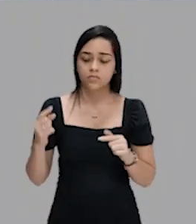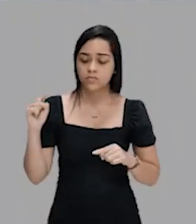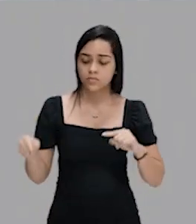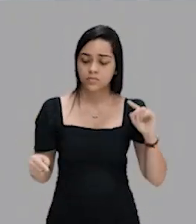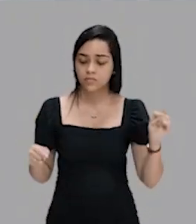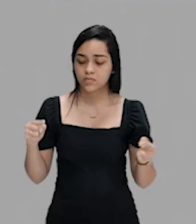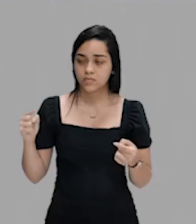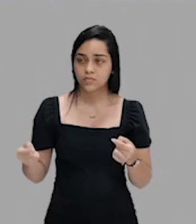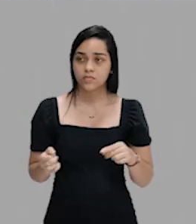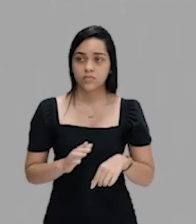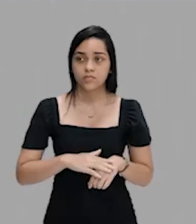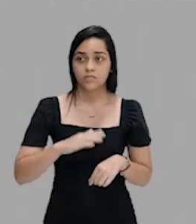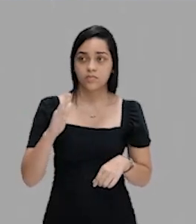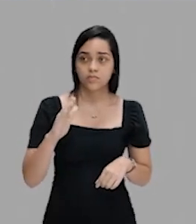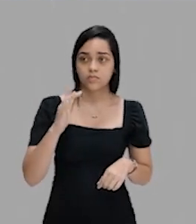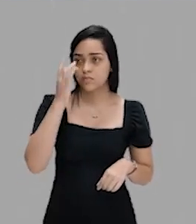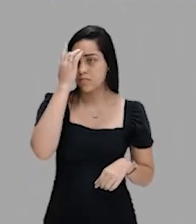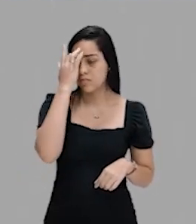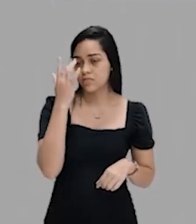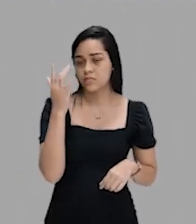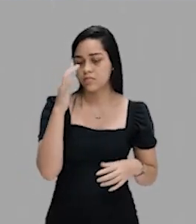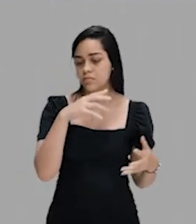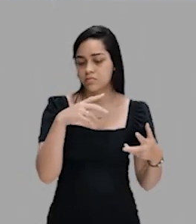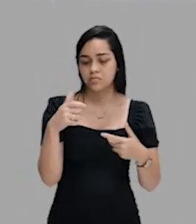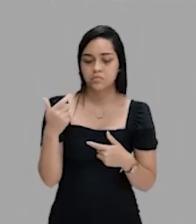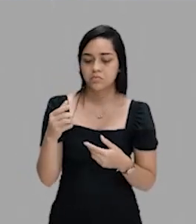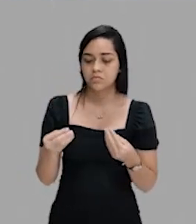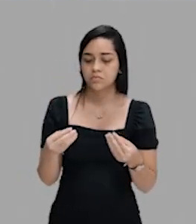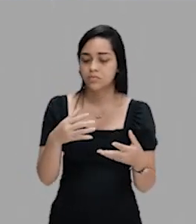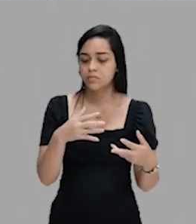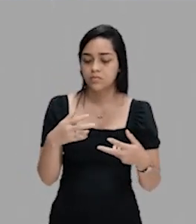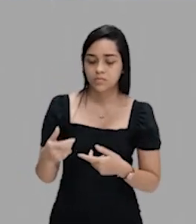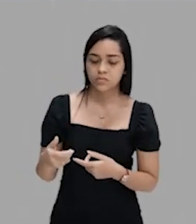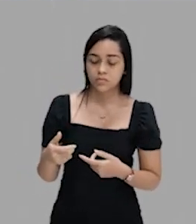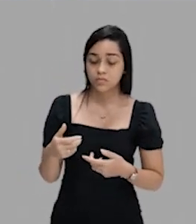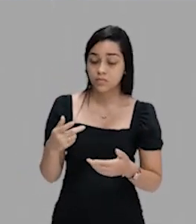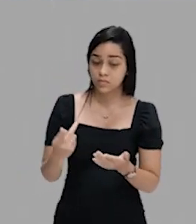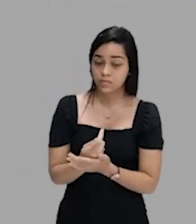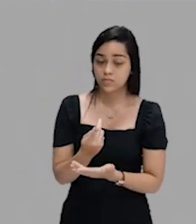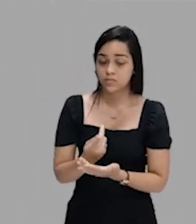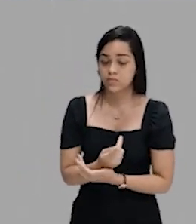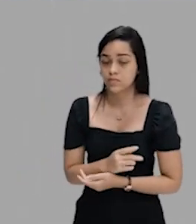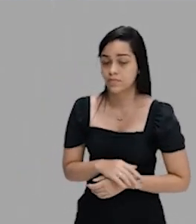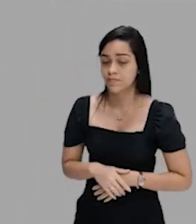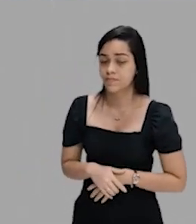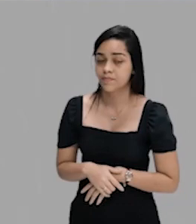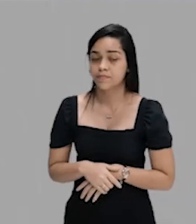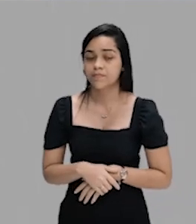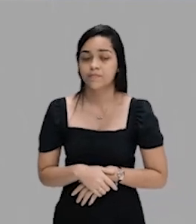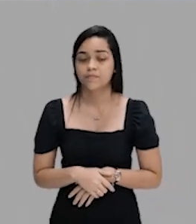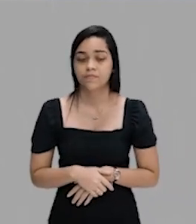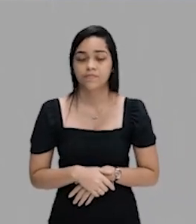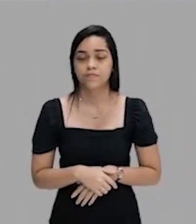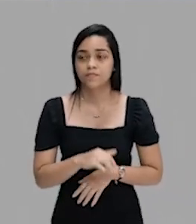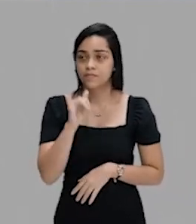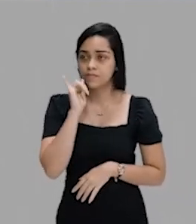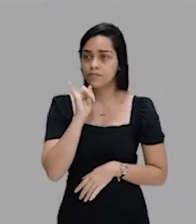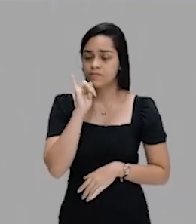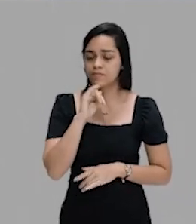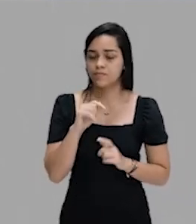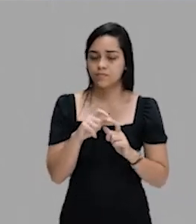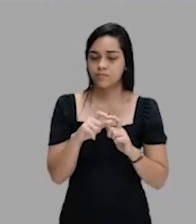vírgulas é o macete mais fácil do mundo não tem como errar outro exemplo aí numa de orações